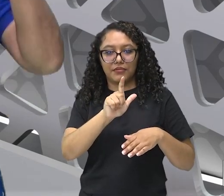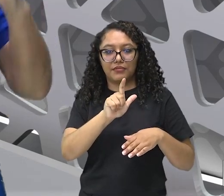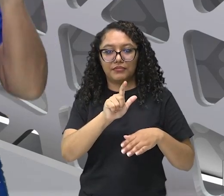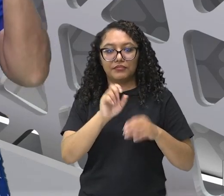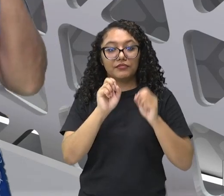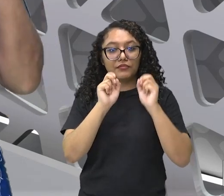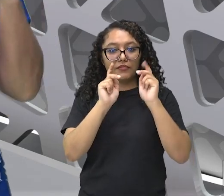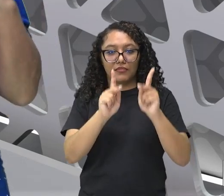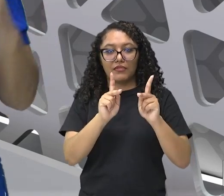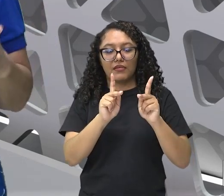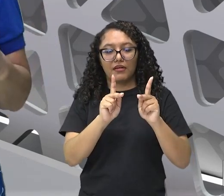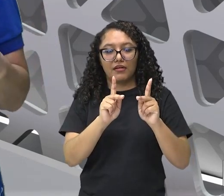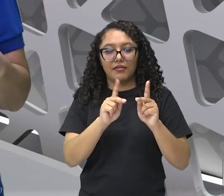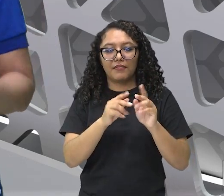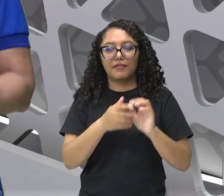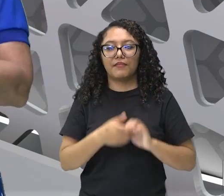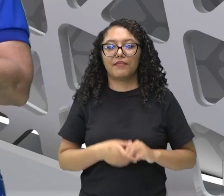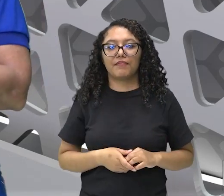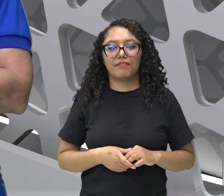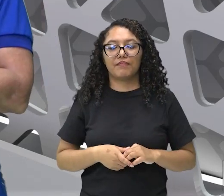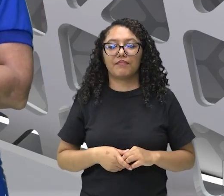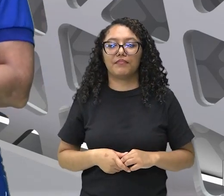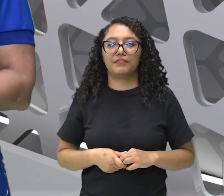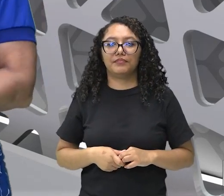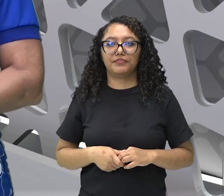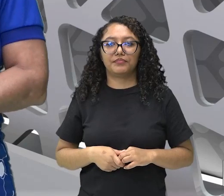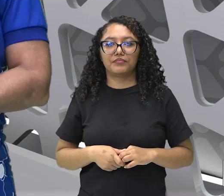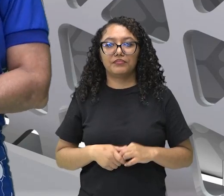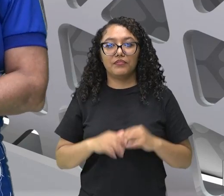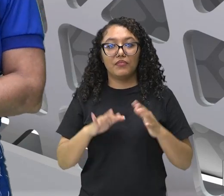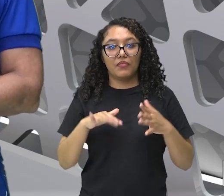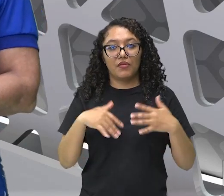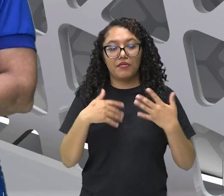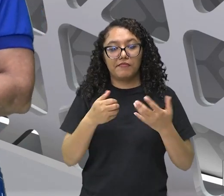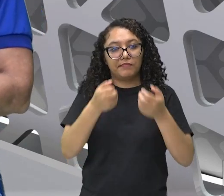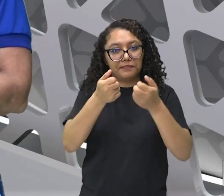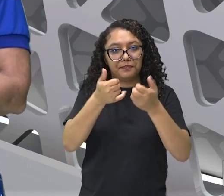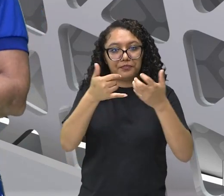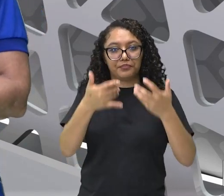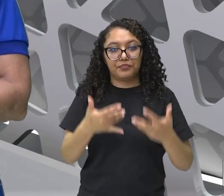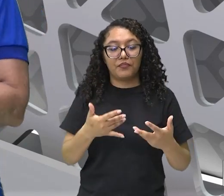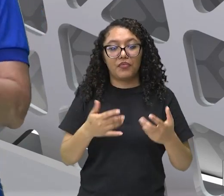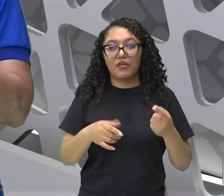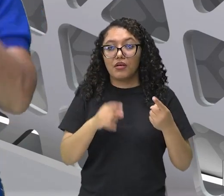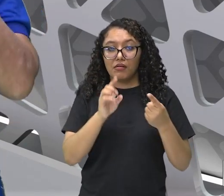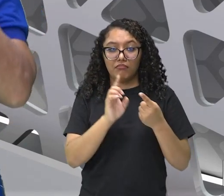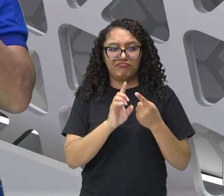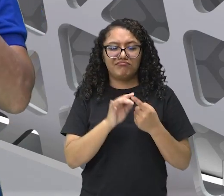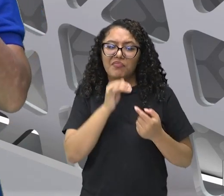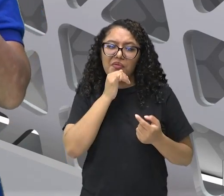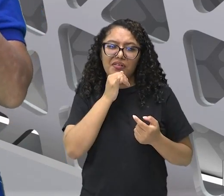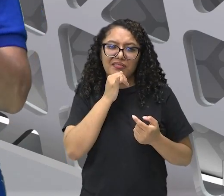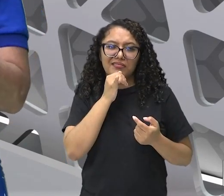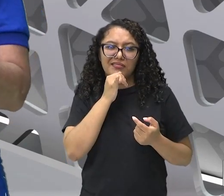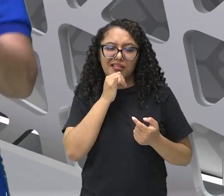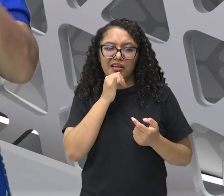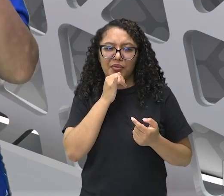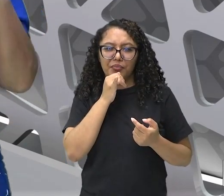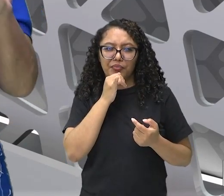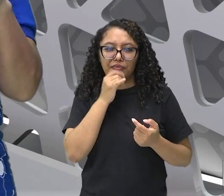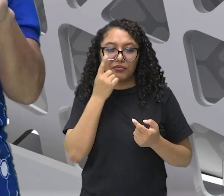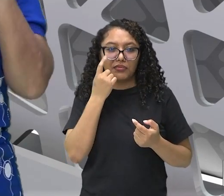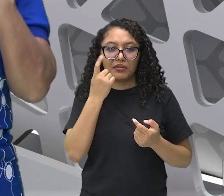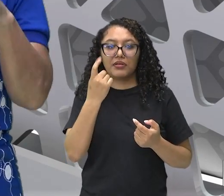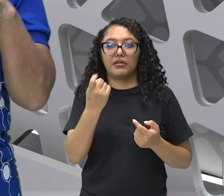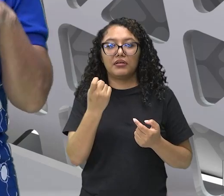Entenderam? Nossos sentidos. Então, nós trouxemos para vocês aqui um exemplo muito significativo